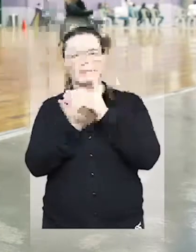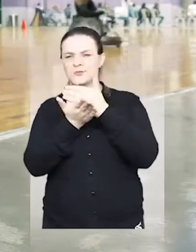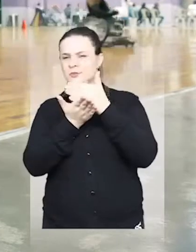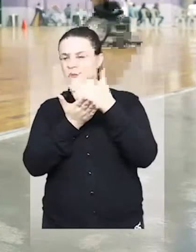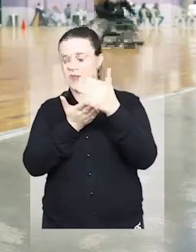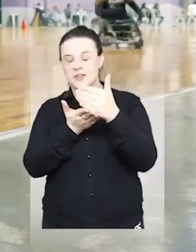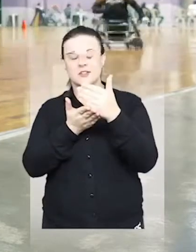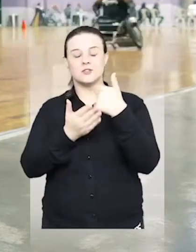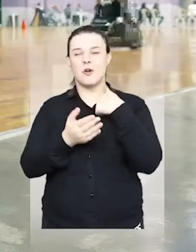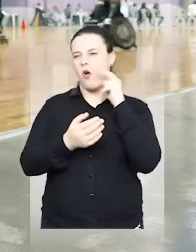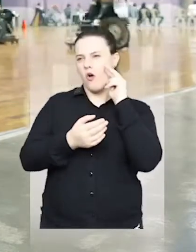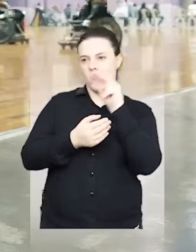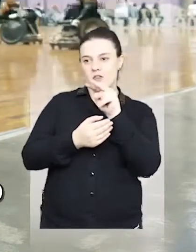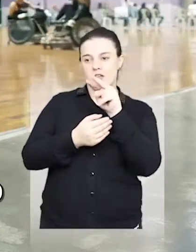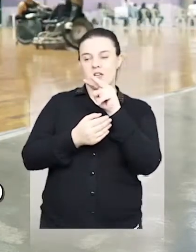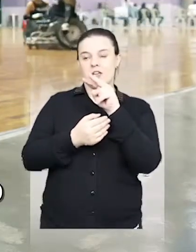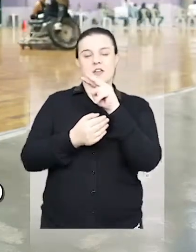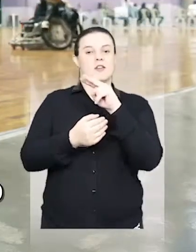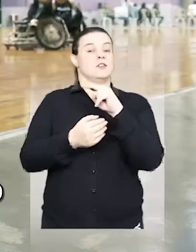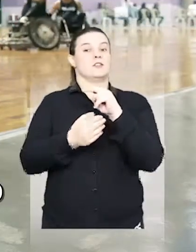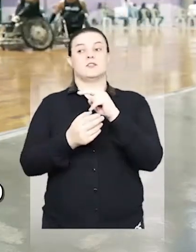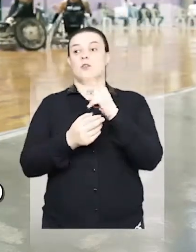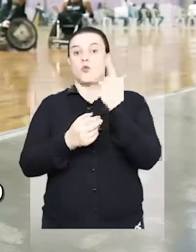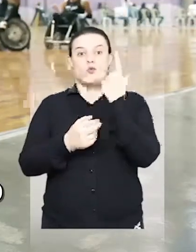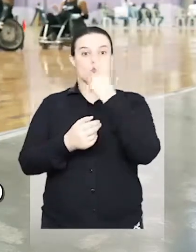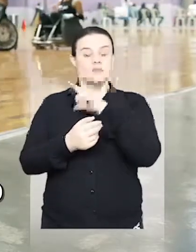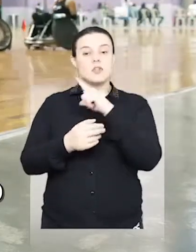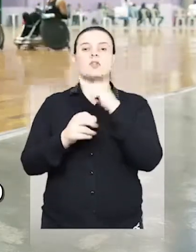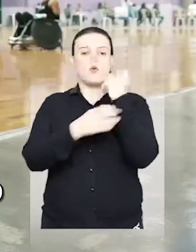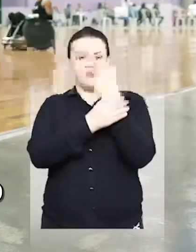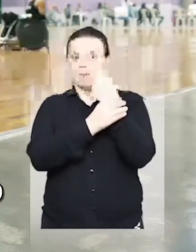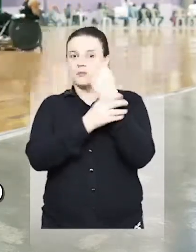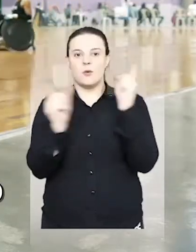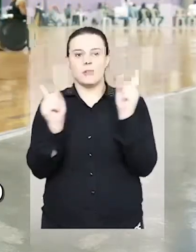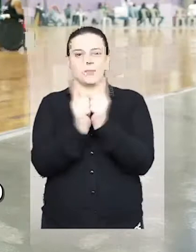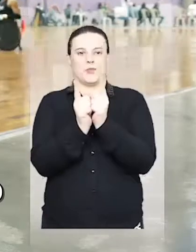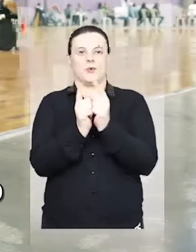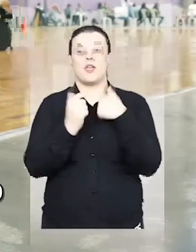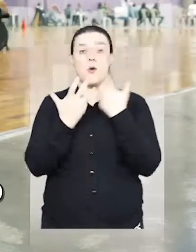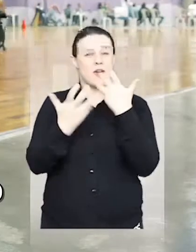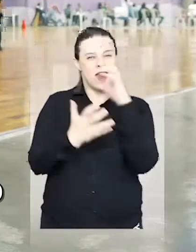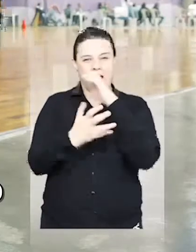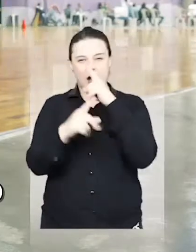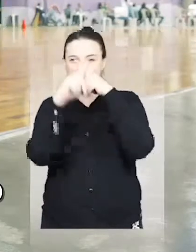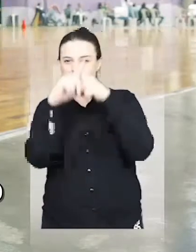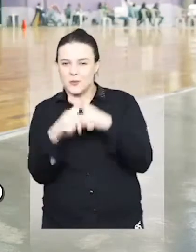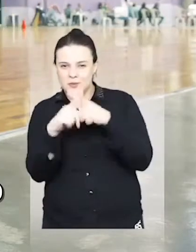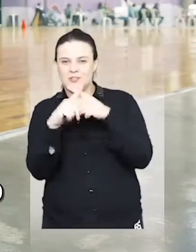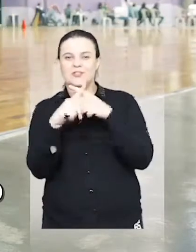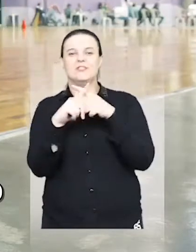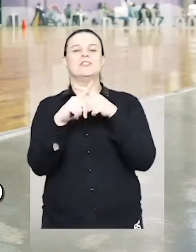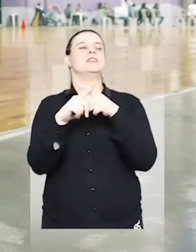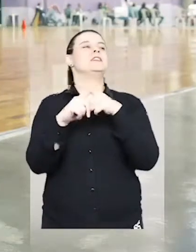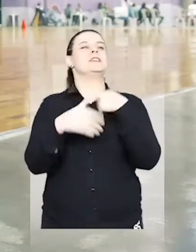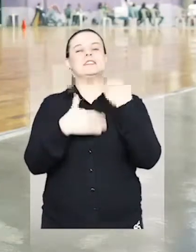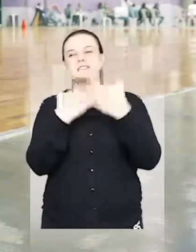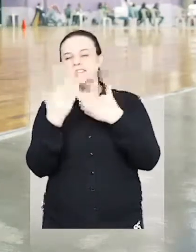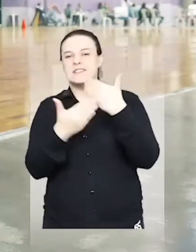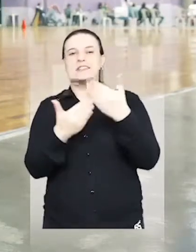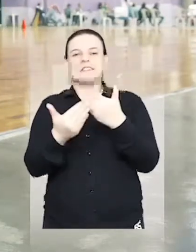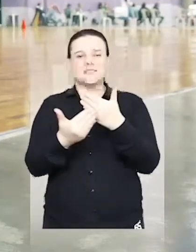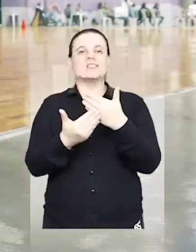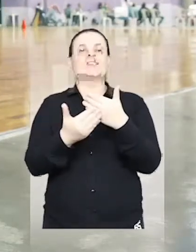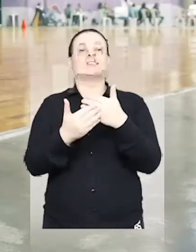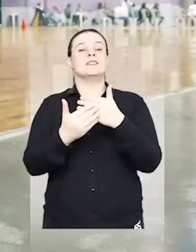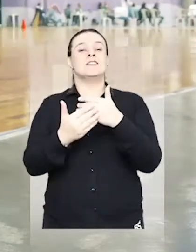o começo ali para mim já a reabilitação foi um período muito curto, né? Eu já queria competir